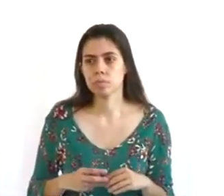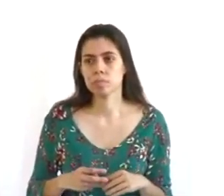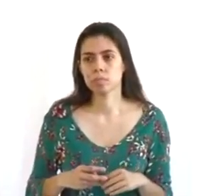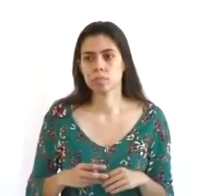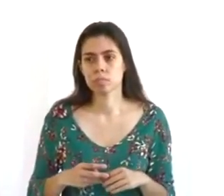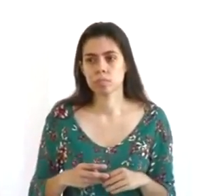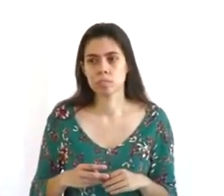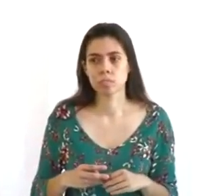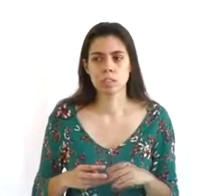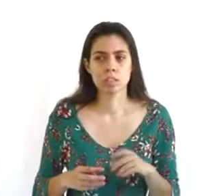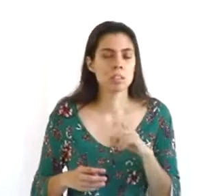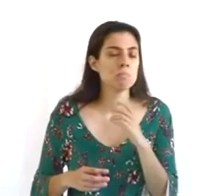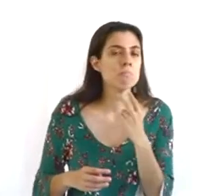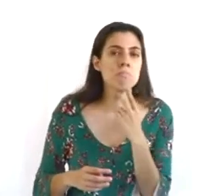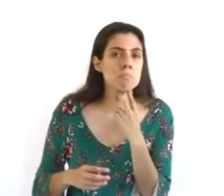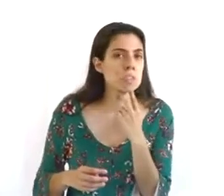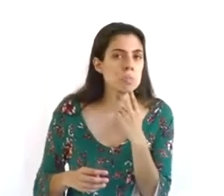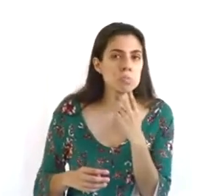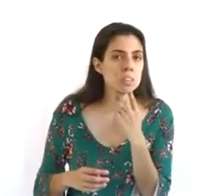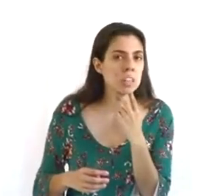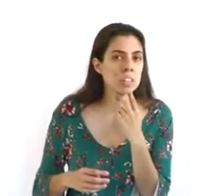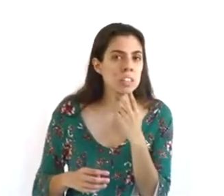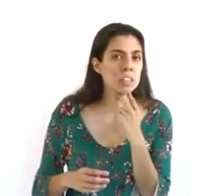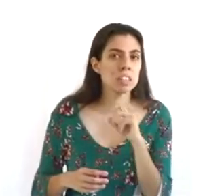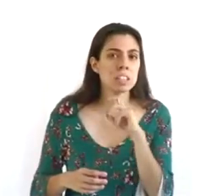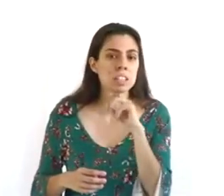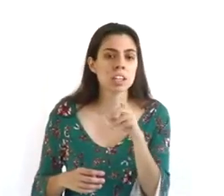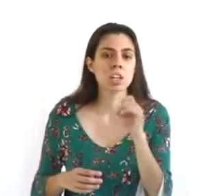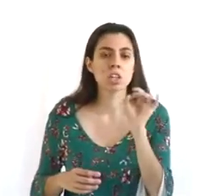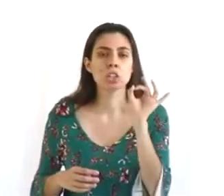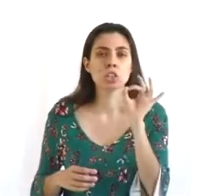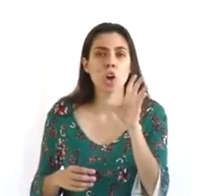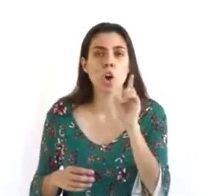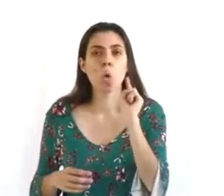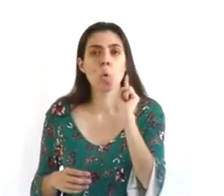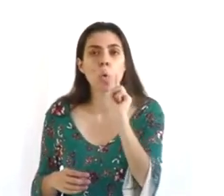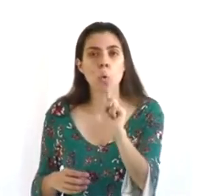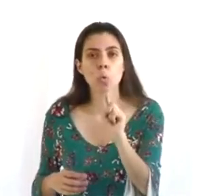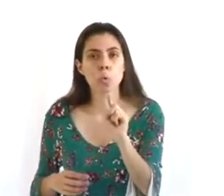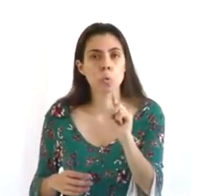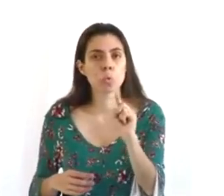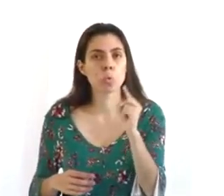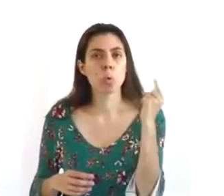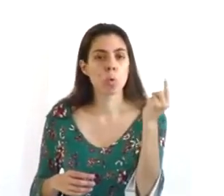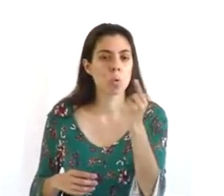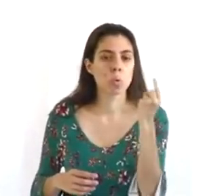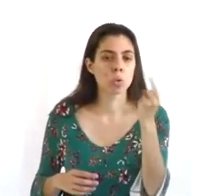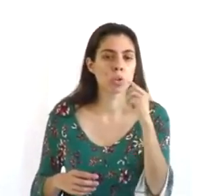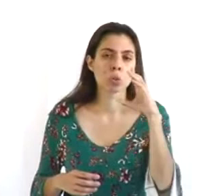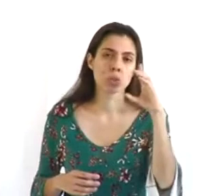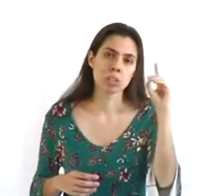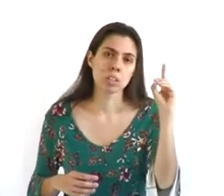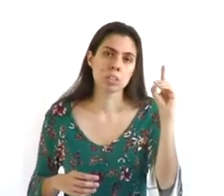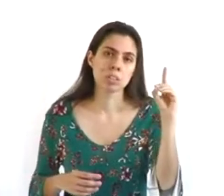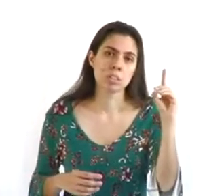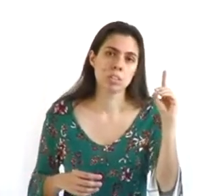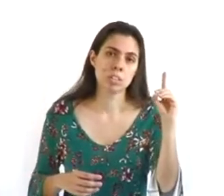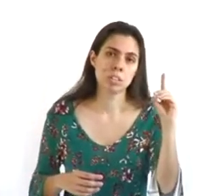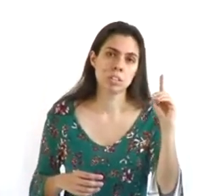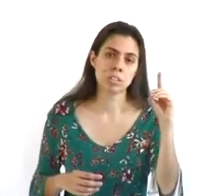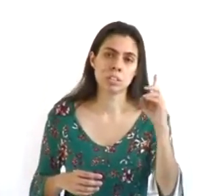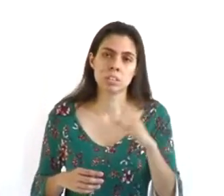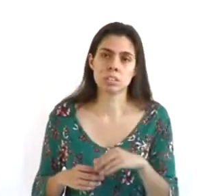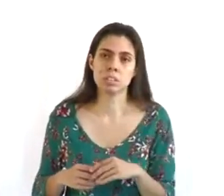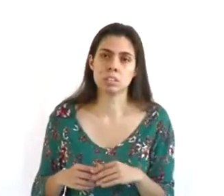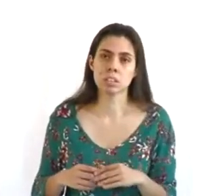não há nenhuma outra divindade, só há um único e verdadeiro Deus, o Deus excelso e o Deus glorioso, o Deus que manifesta a